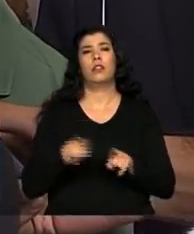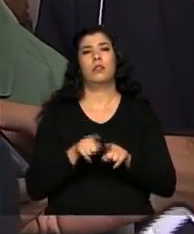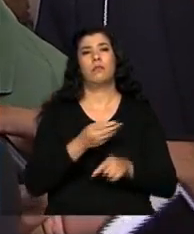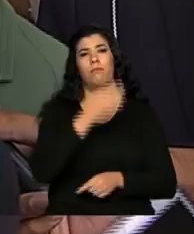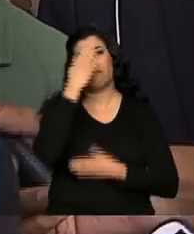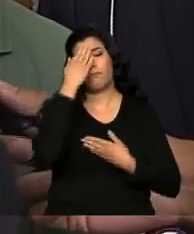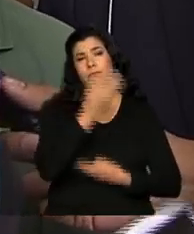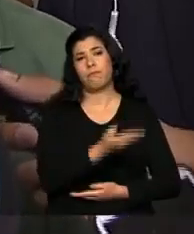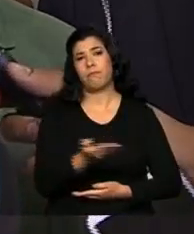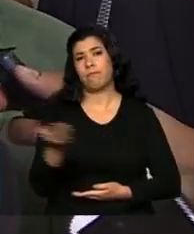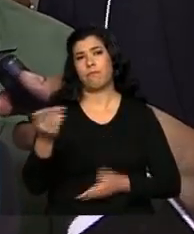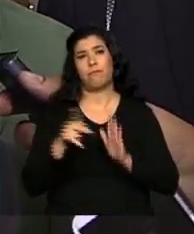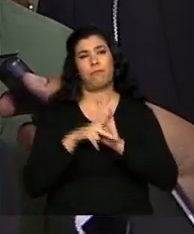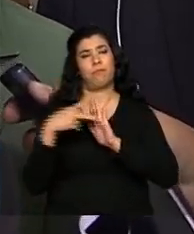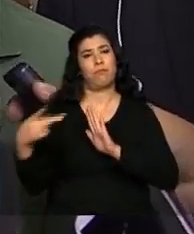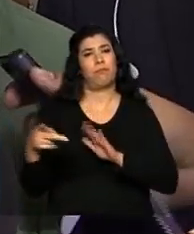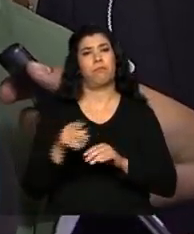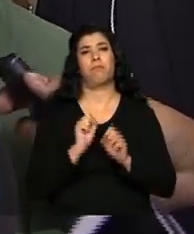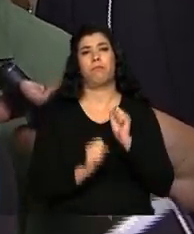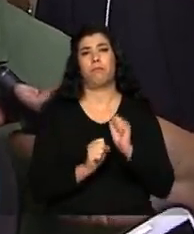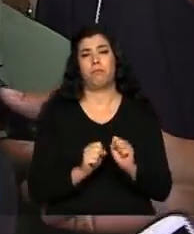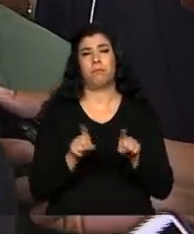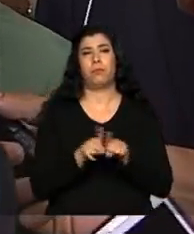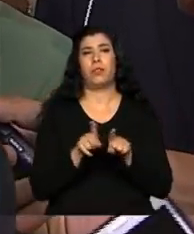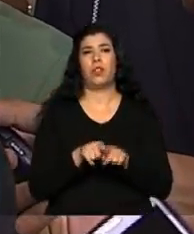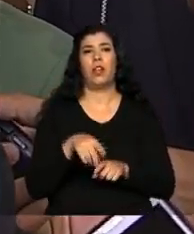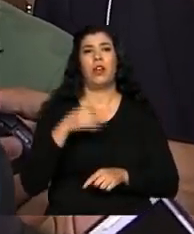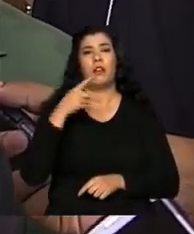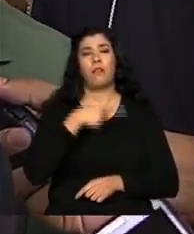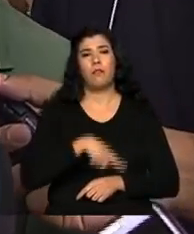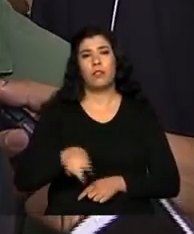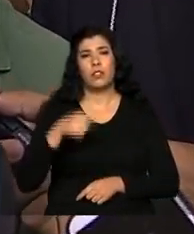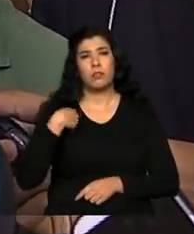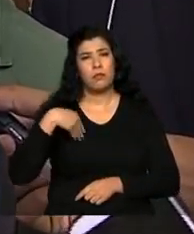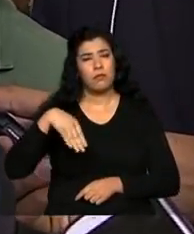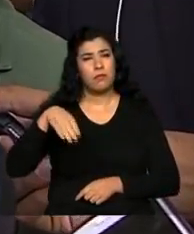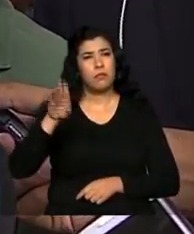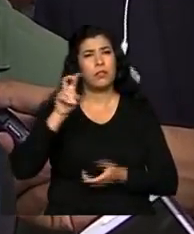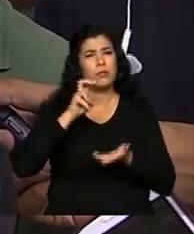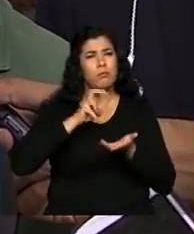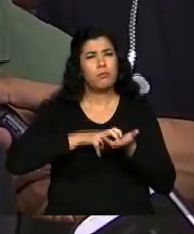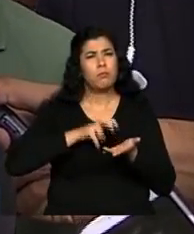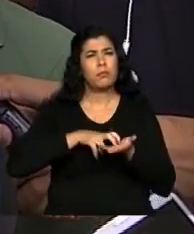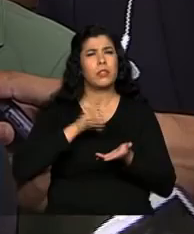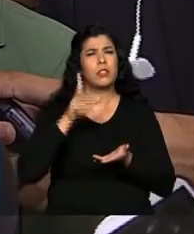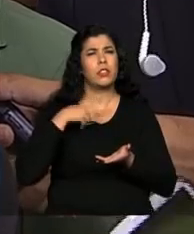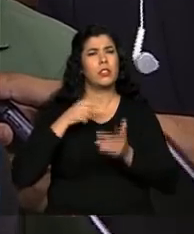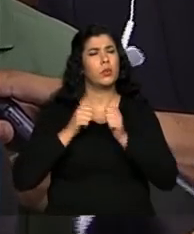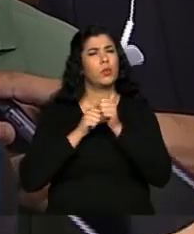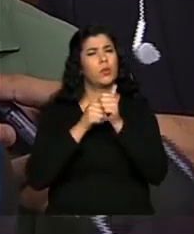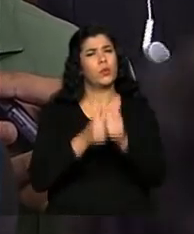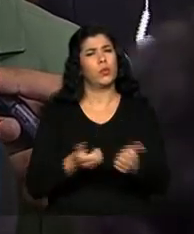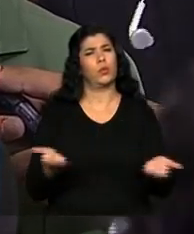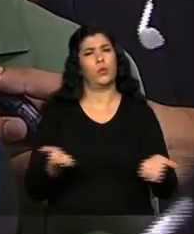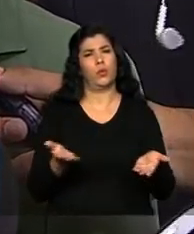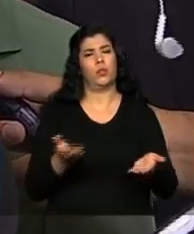atenção dos senhores. Vocês hoje de manhã cedo, vocês de manhã cedo me acompanharam.